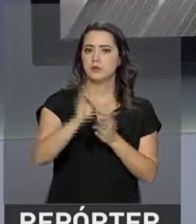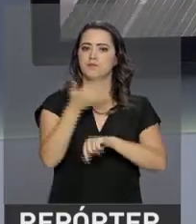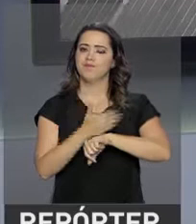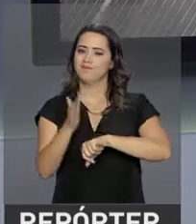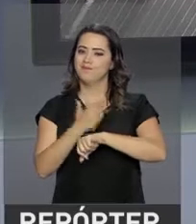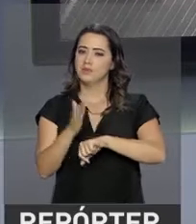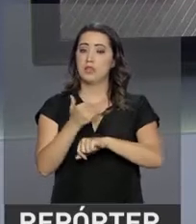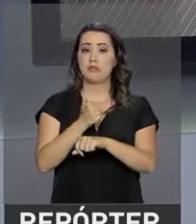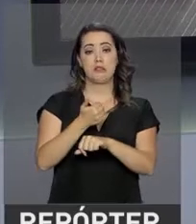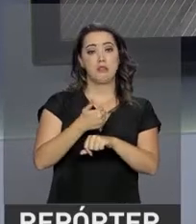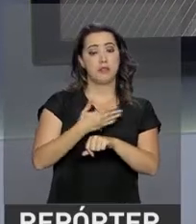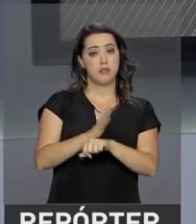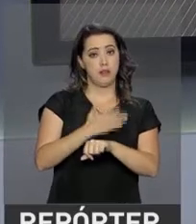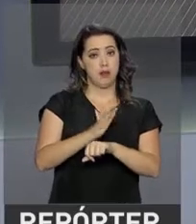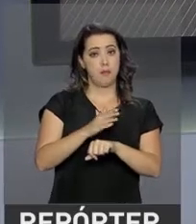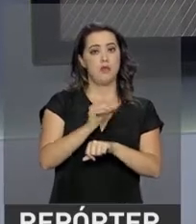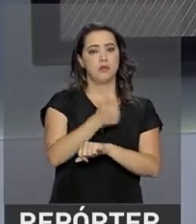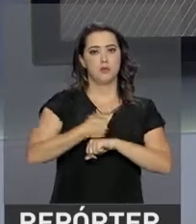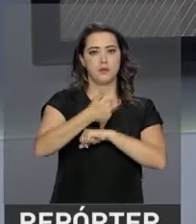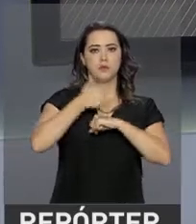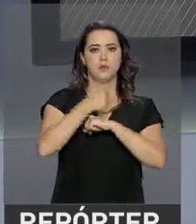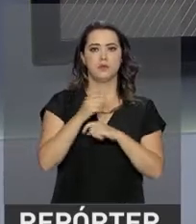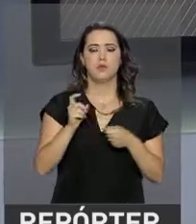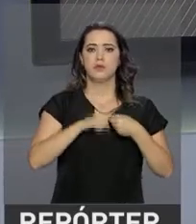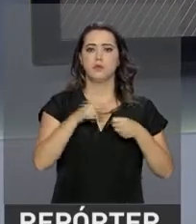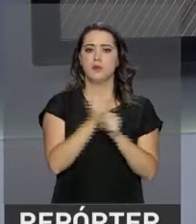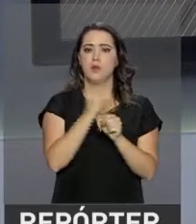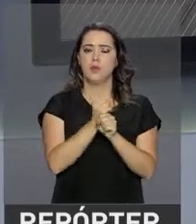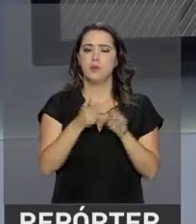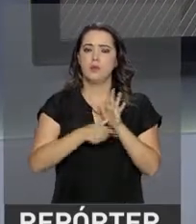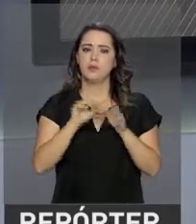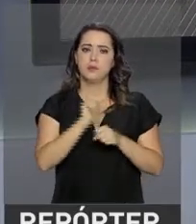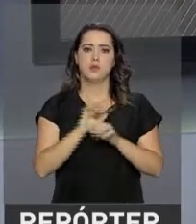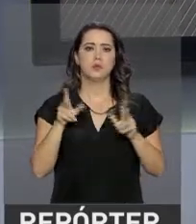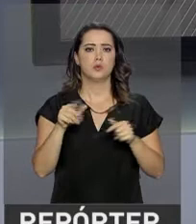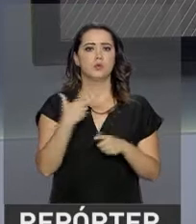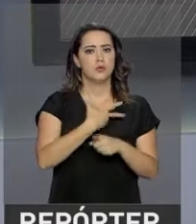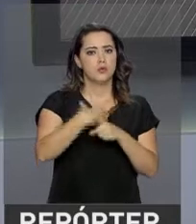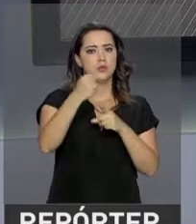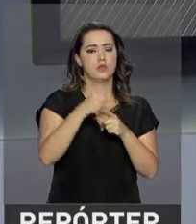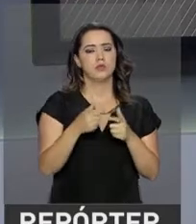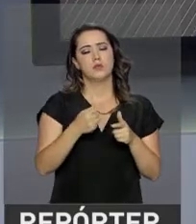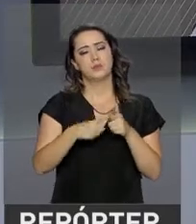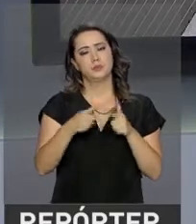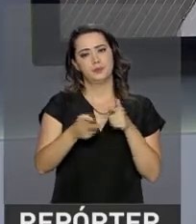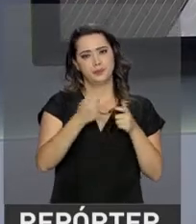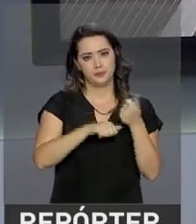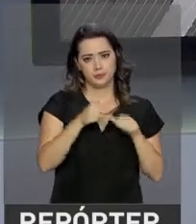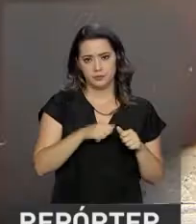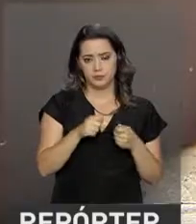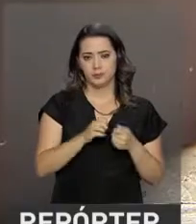em capacitação profissional e retomou obras que estavam paralisadas. Tudo isso depois de tirar o país da pior recessão da